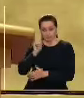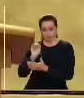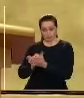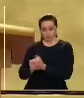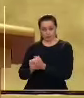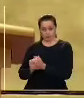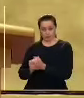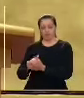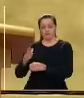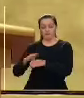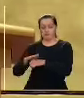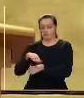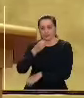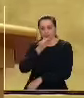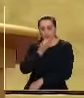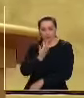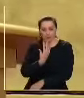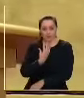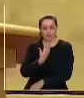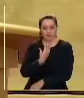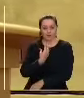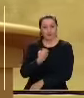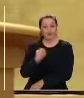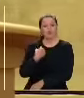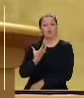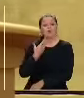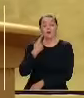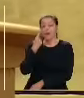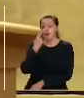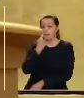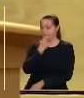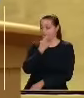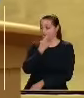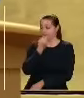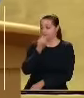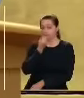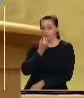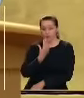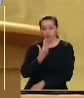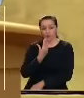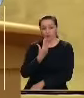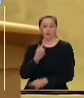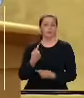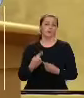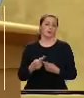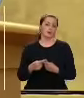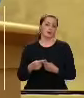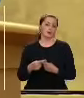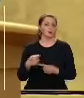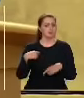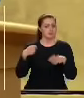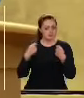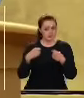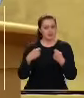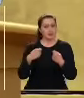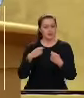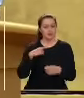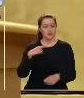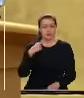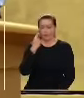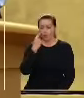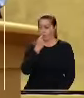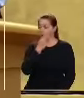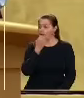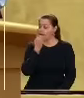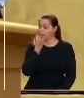se eu quero ter bons olhos, porque eu vou precisar ter bons olhos com ela a minha vida